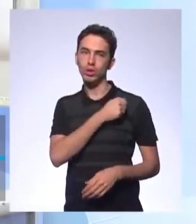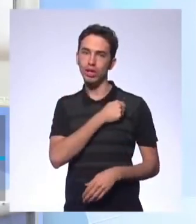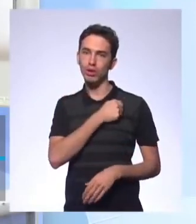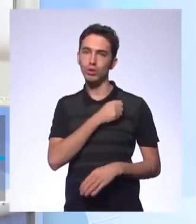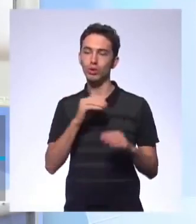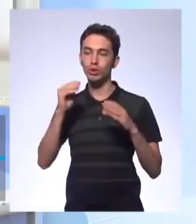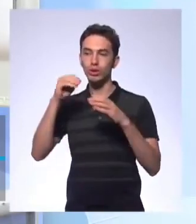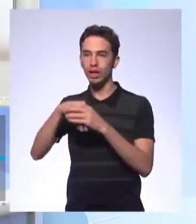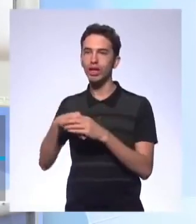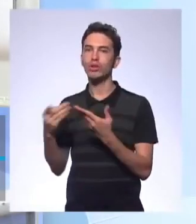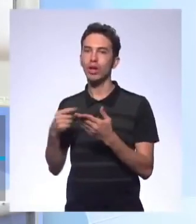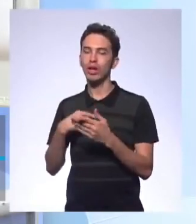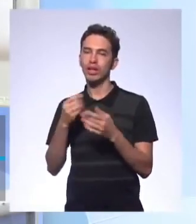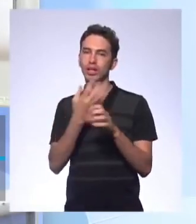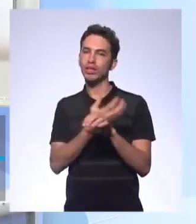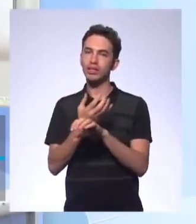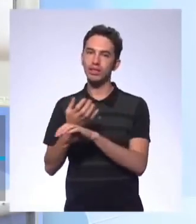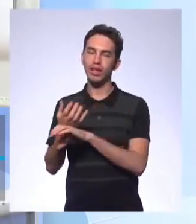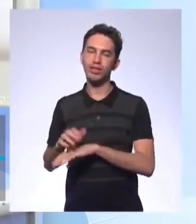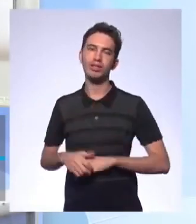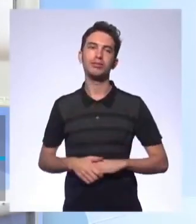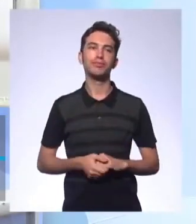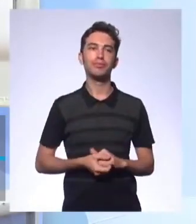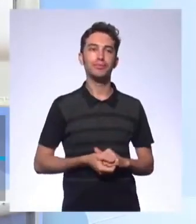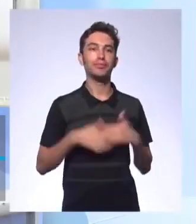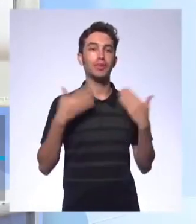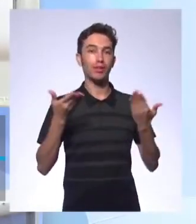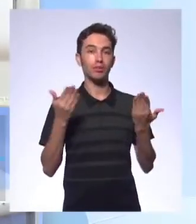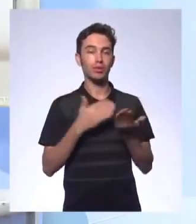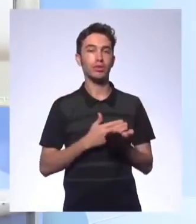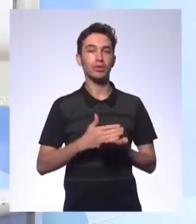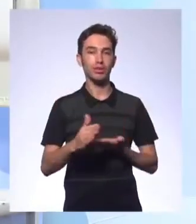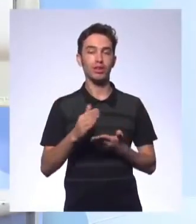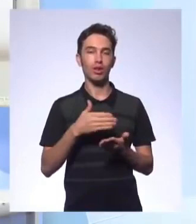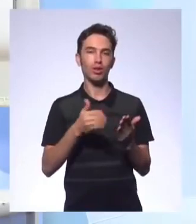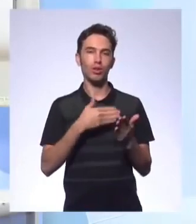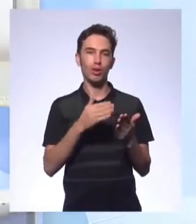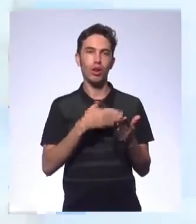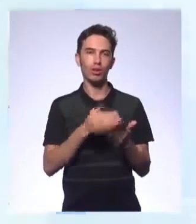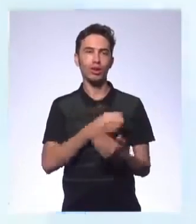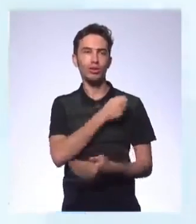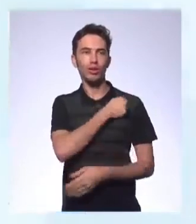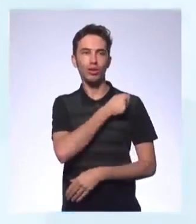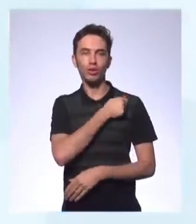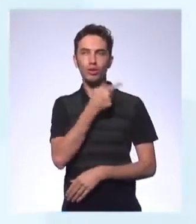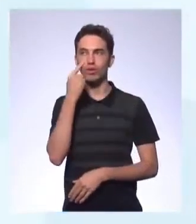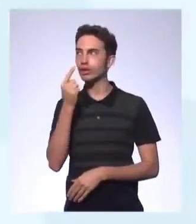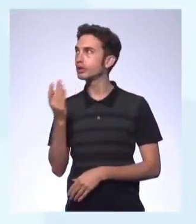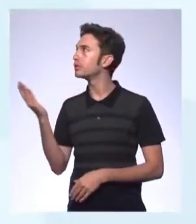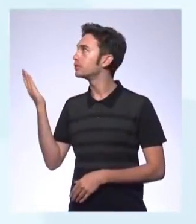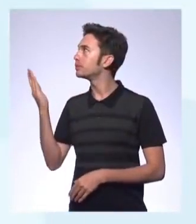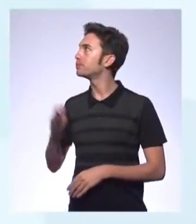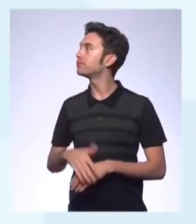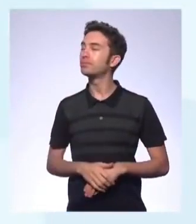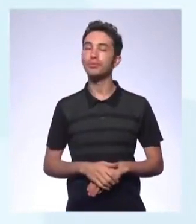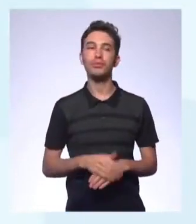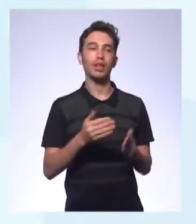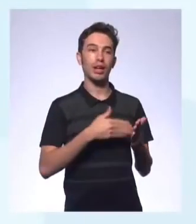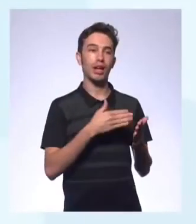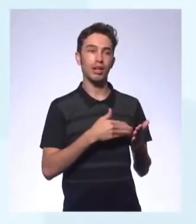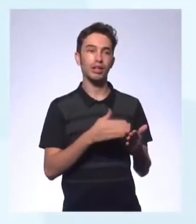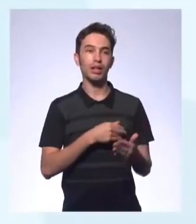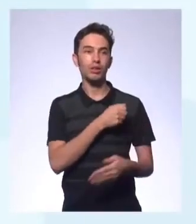bem? Bom, vamos então agora começar aqui com o Caderno do Aluno, mais uma tela para vocês, olha lá. Caderno do Aluno,